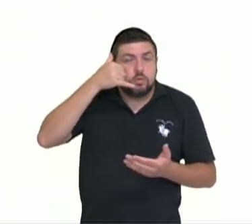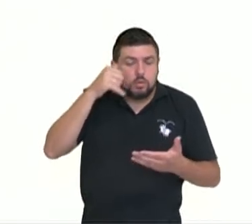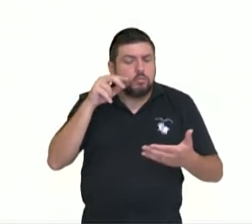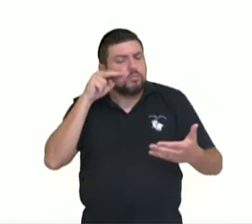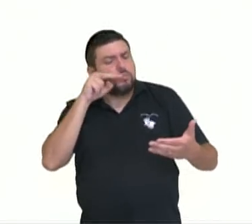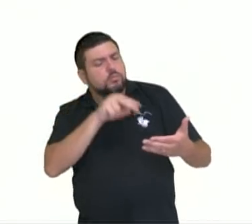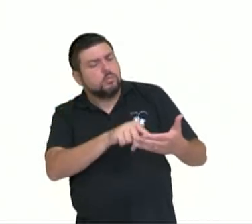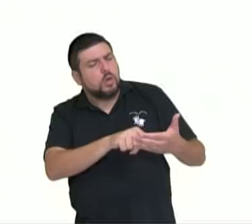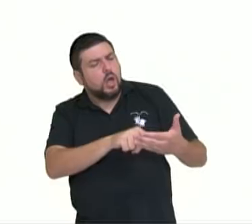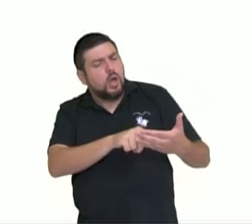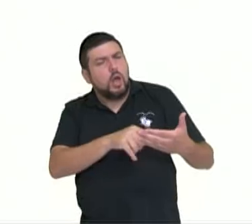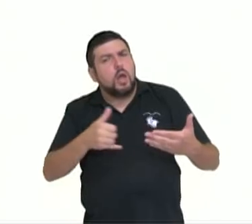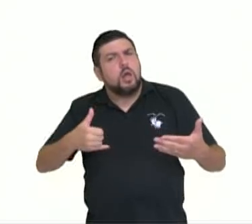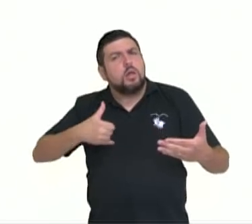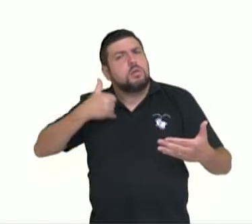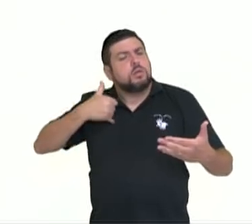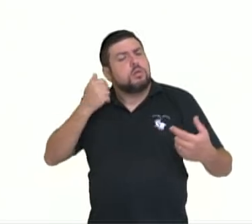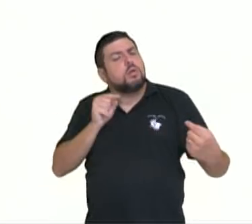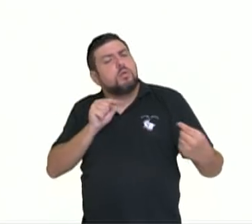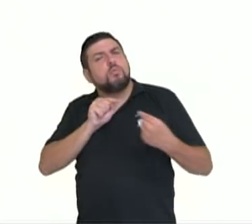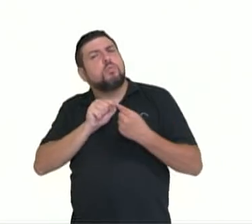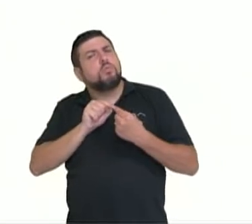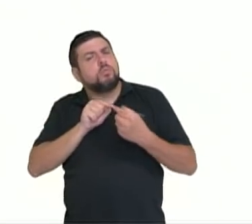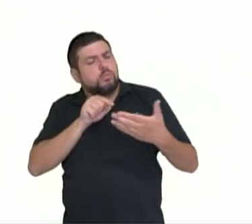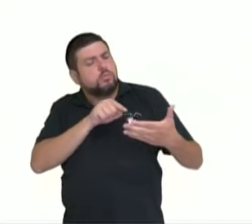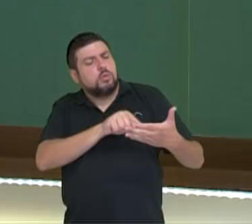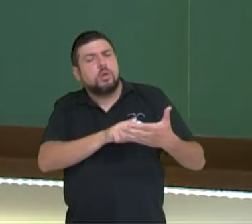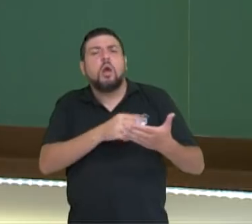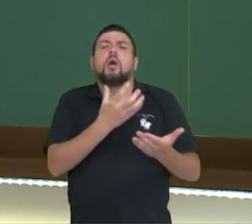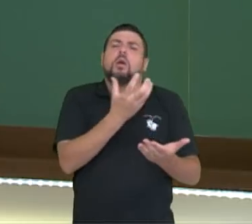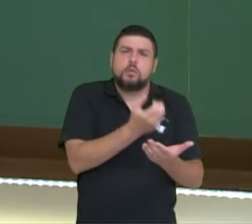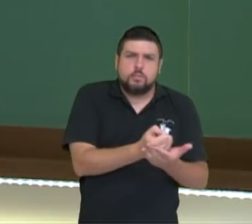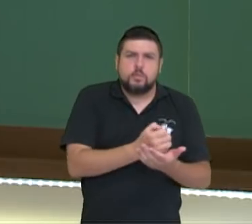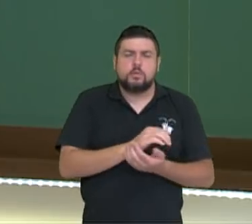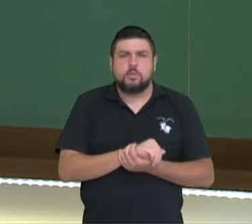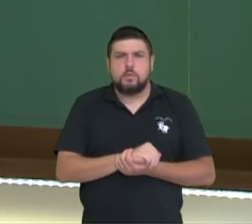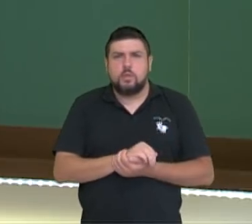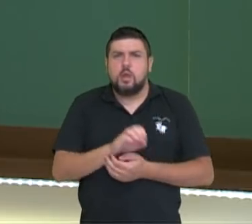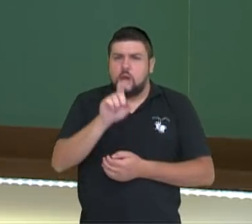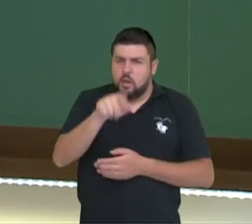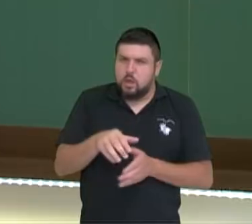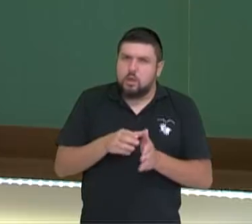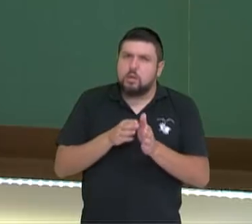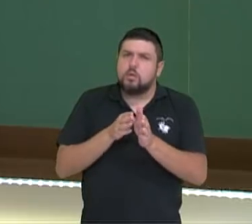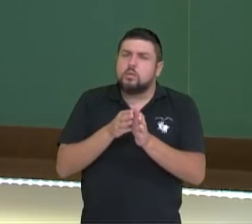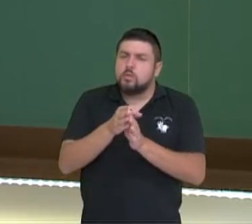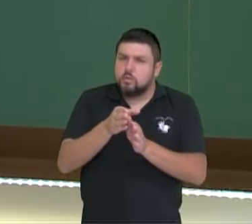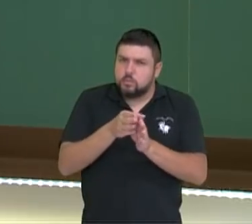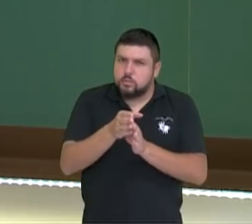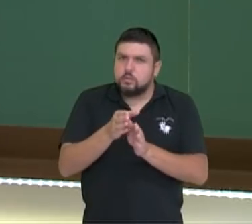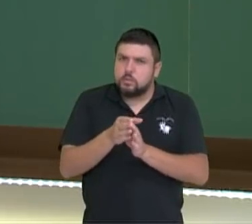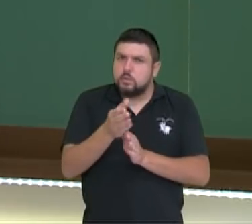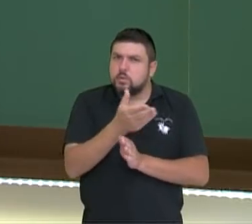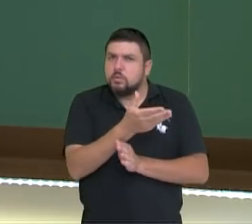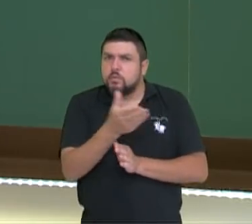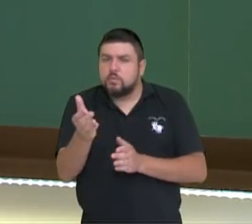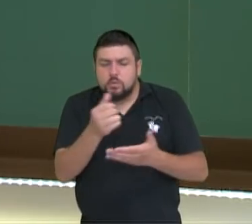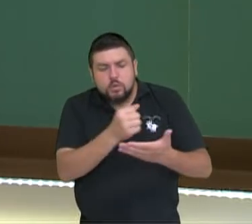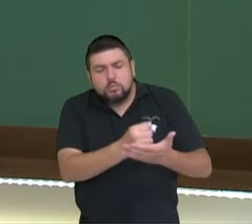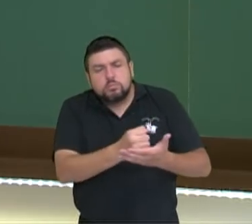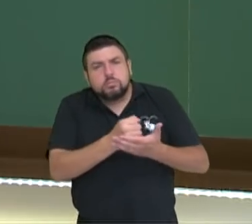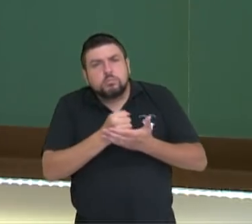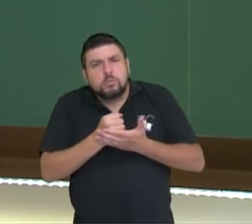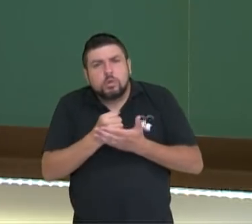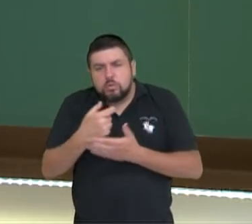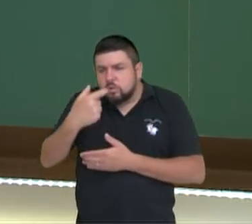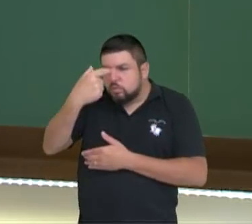estão classificados conforme a tua idade, tá? Isso é uma orientação que ajuda na sua formação,